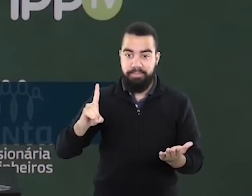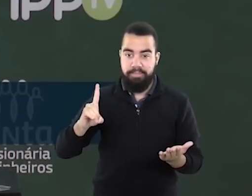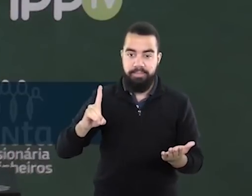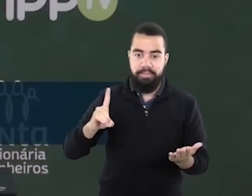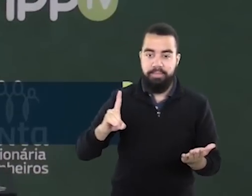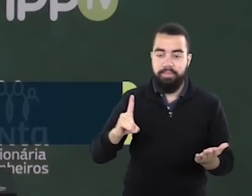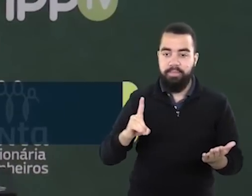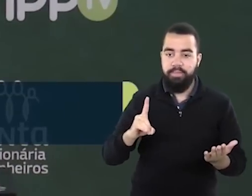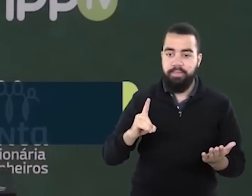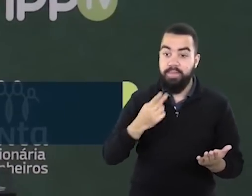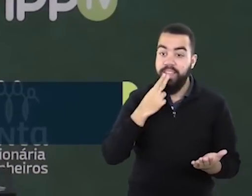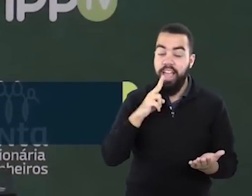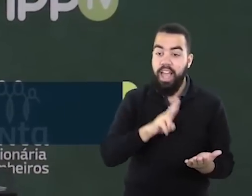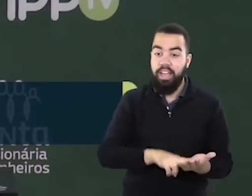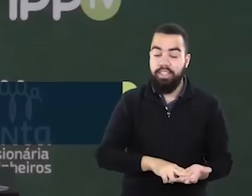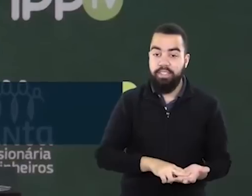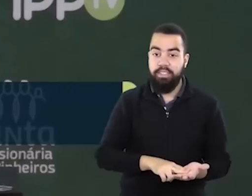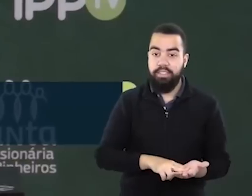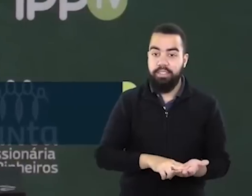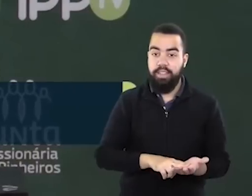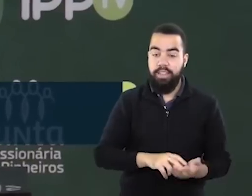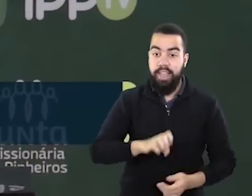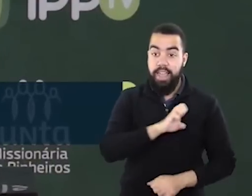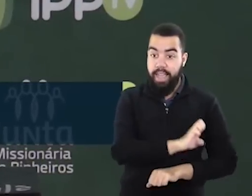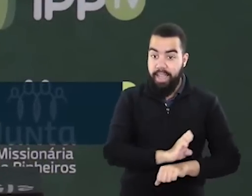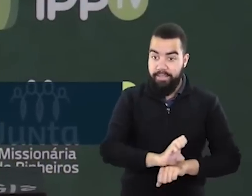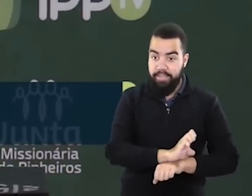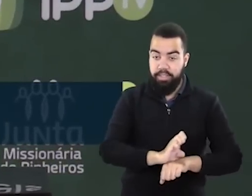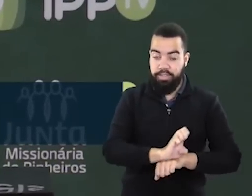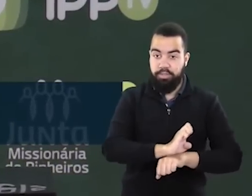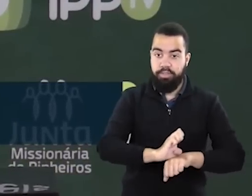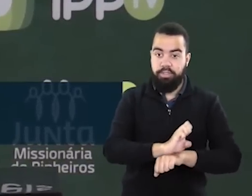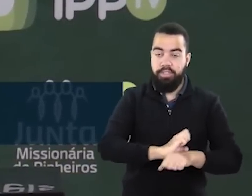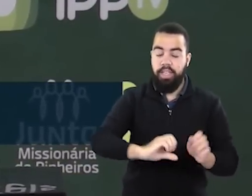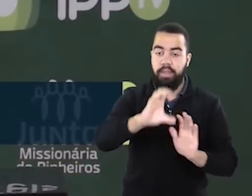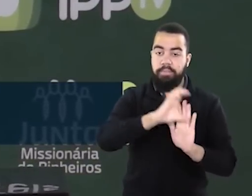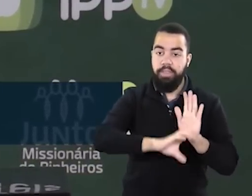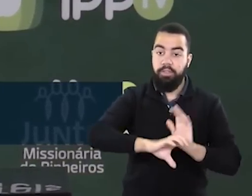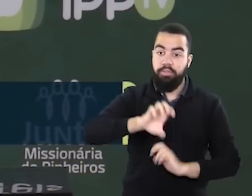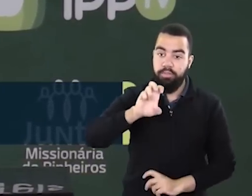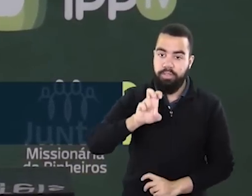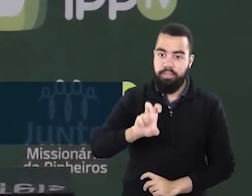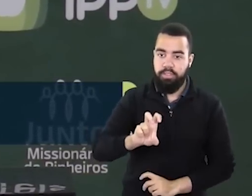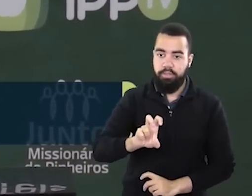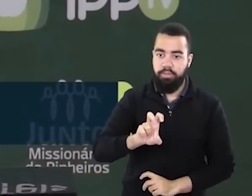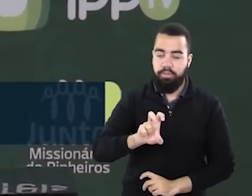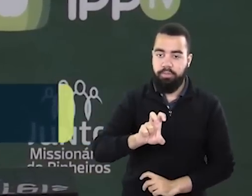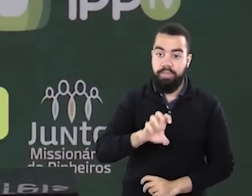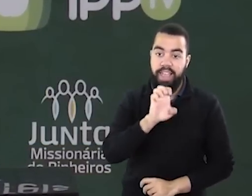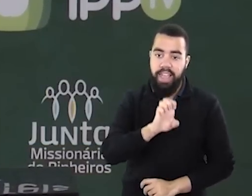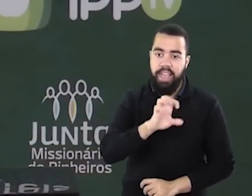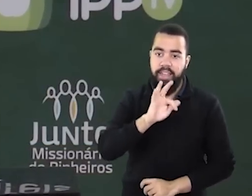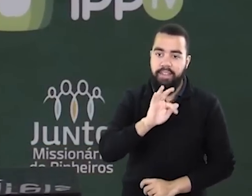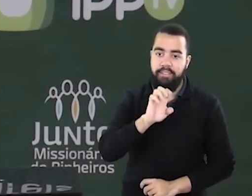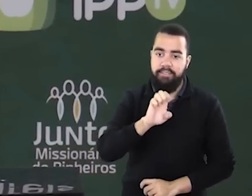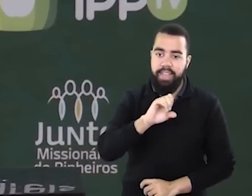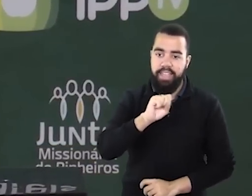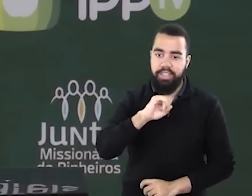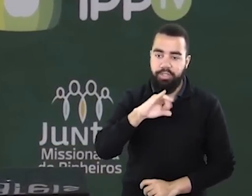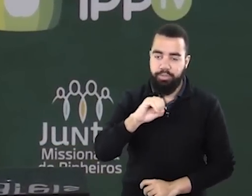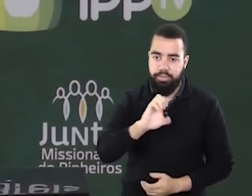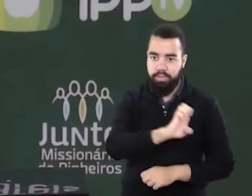na carta de Paulo aos Efésios, capítulo 5. Efésios 5.